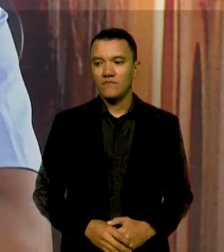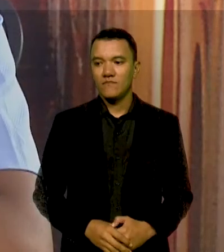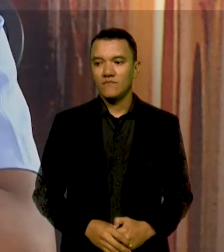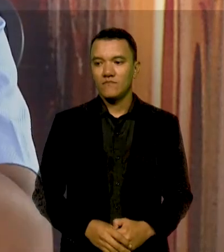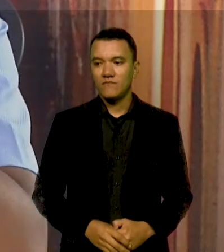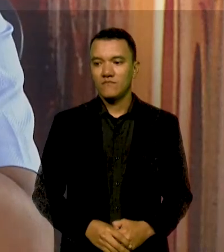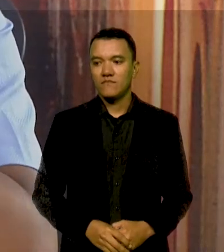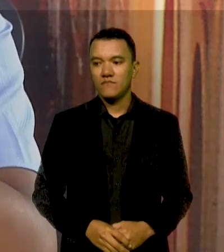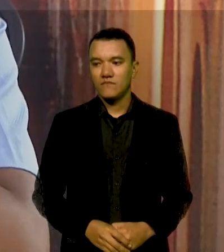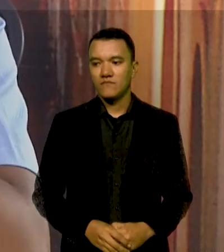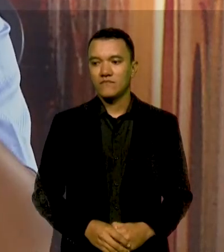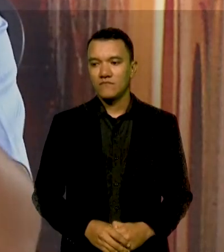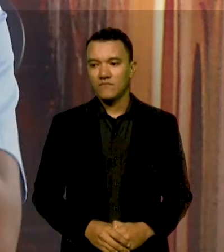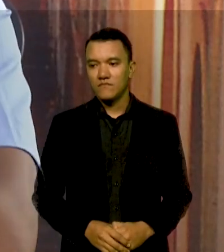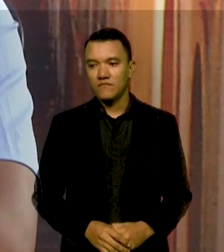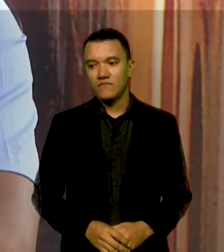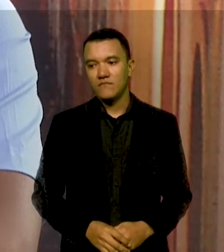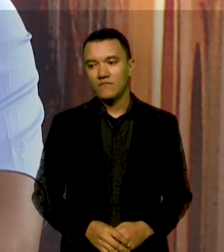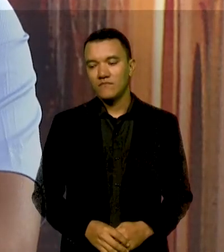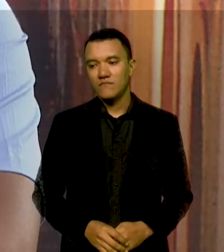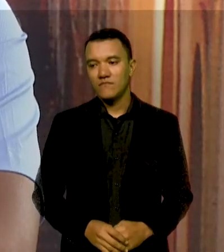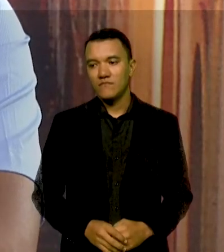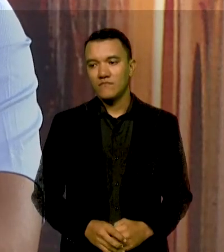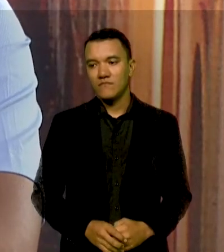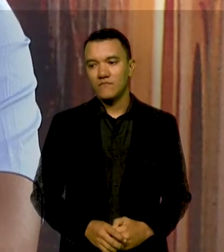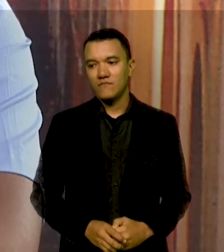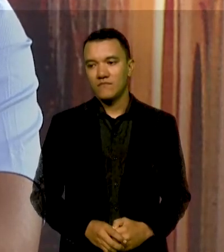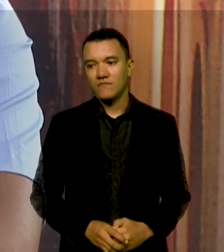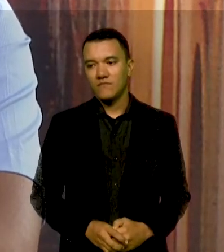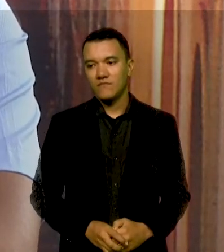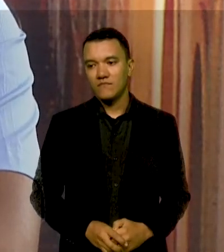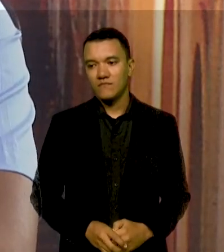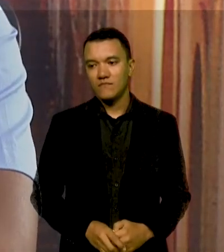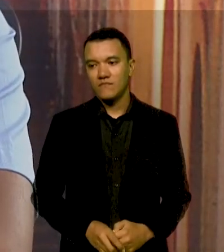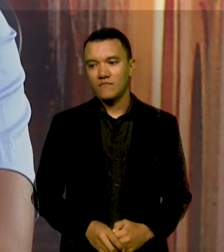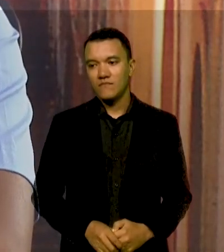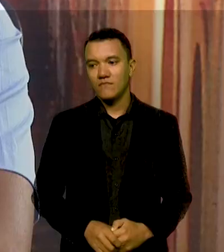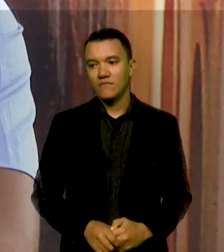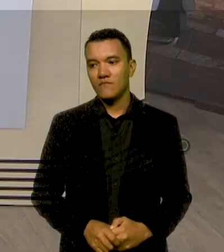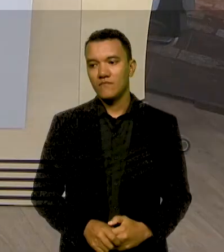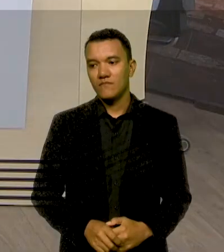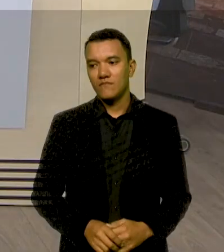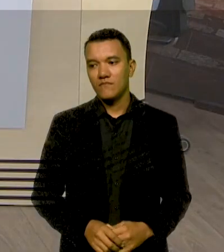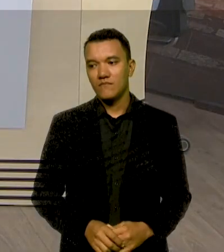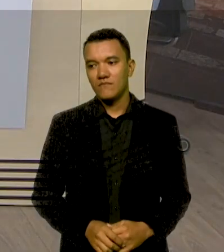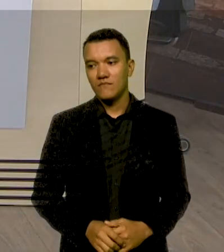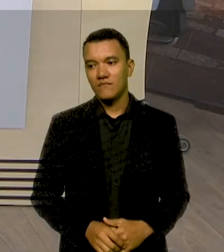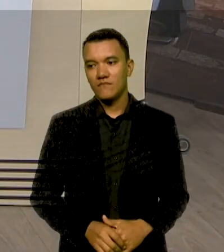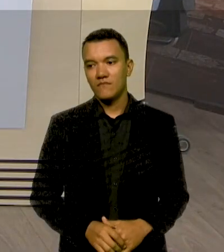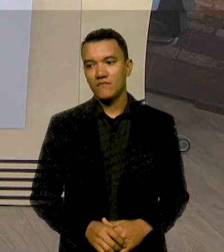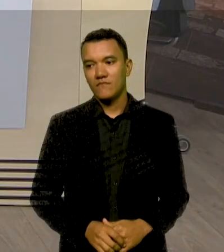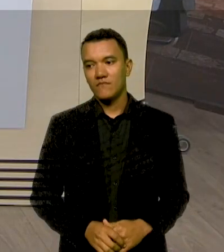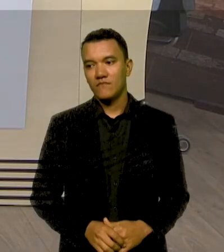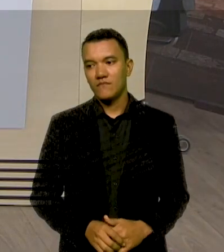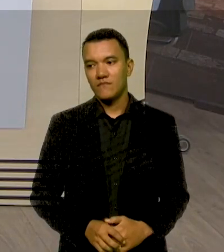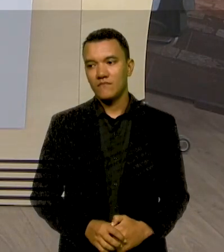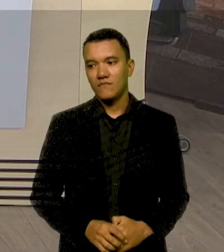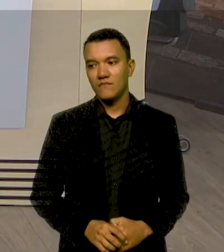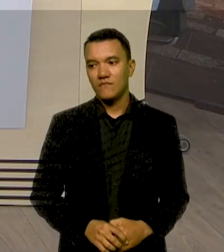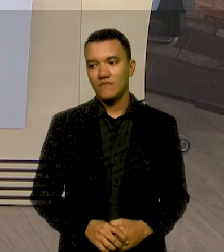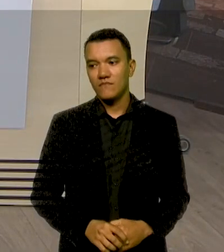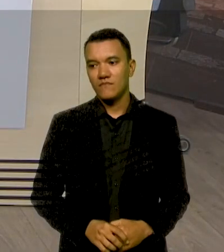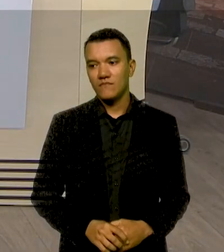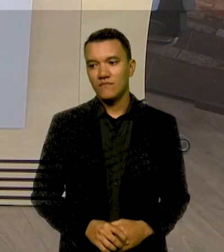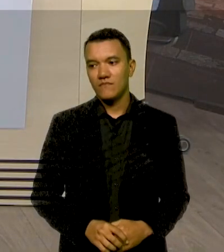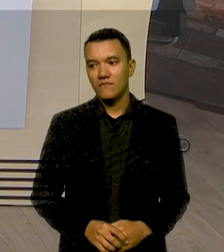e a oralização era o único recurso possível para essa educação de surdos. Então, com o tempo, em